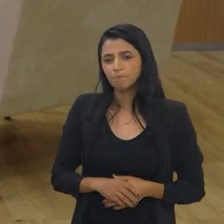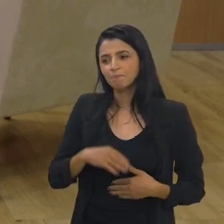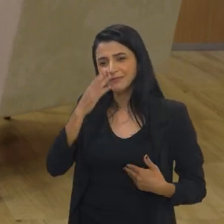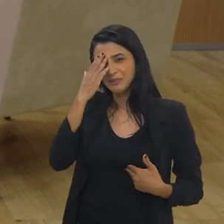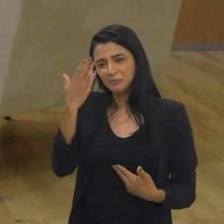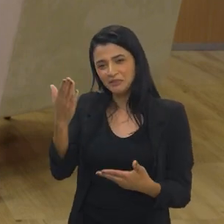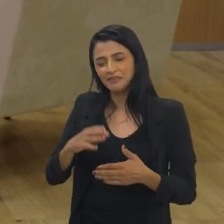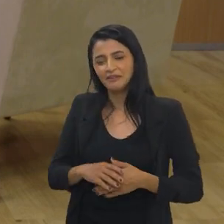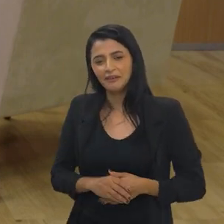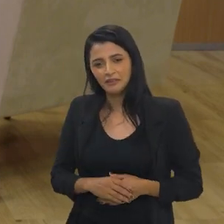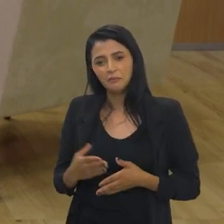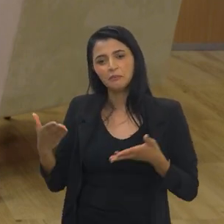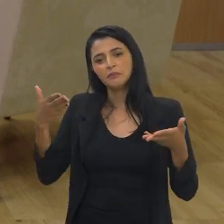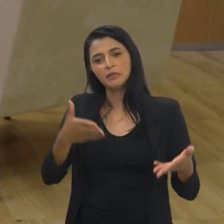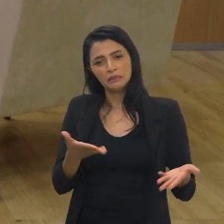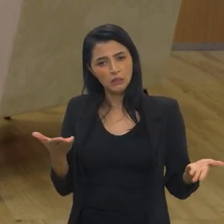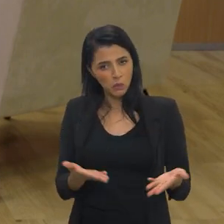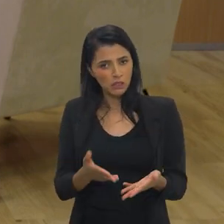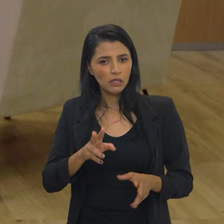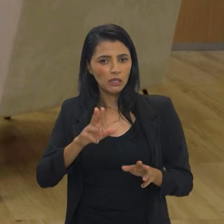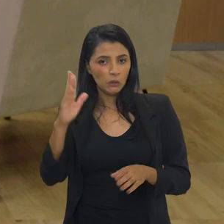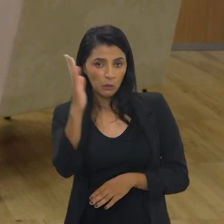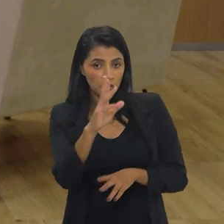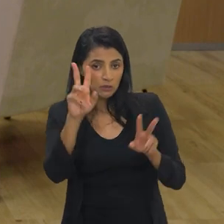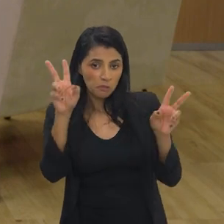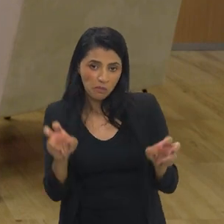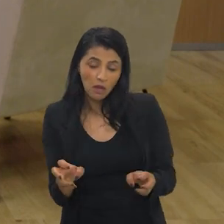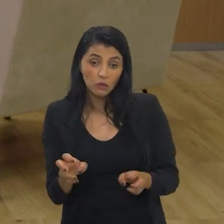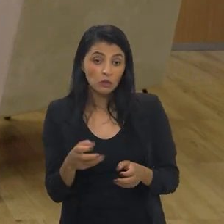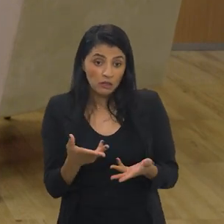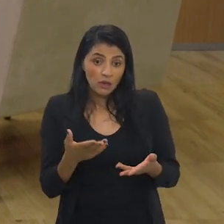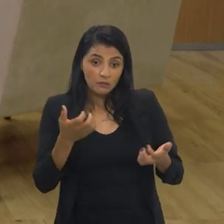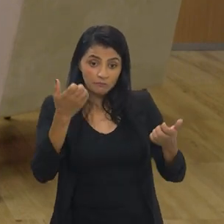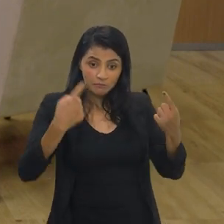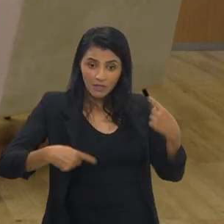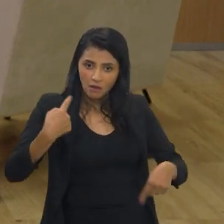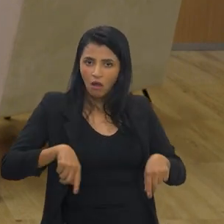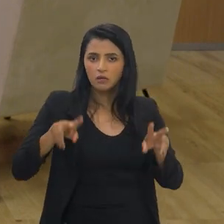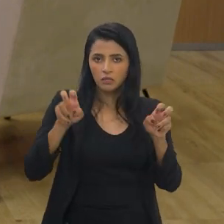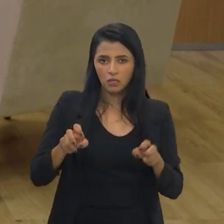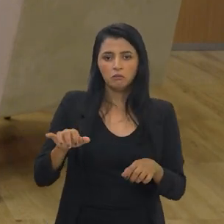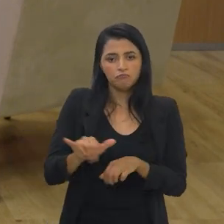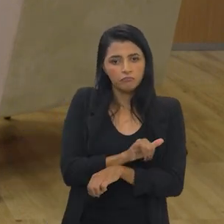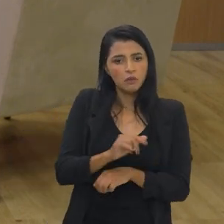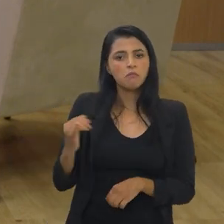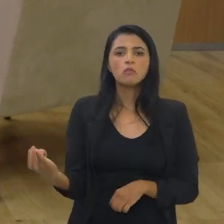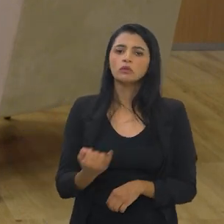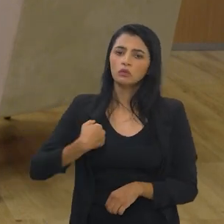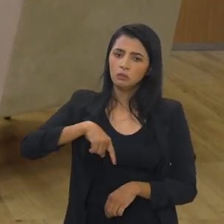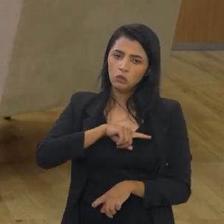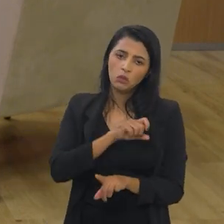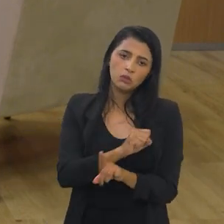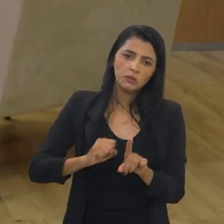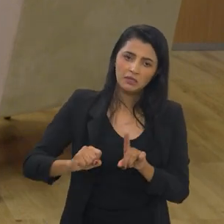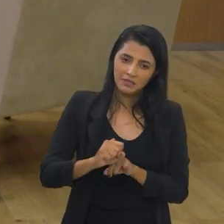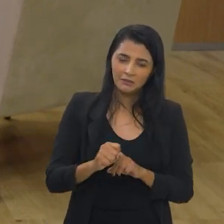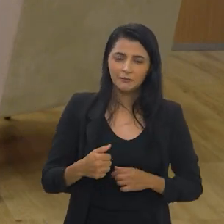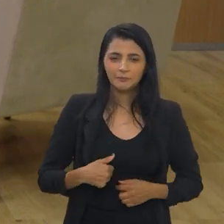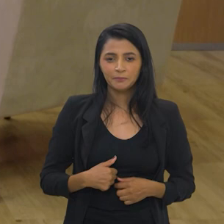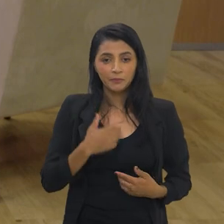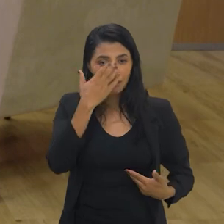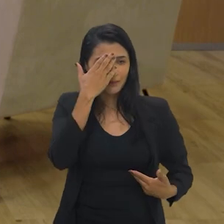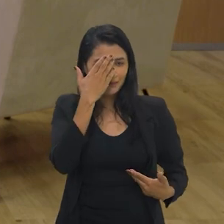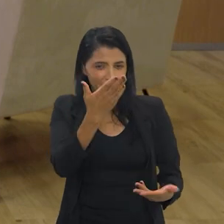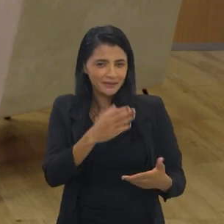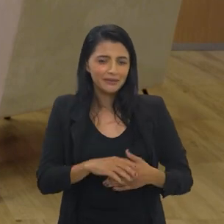ministra Muito obrigado pela participação aqui no Brasil falado um tema tão tão estratégico importante para nossa